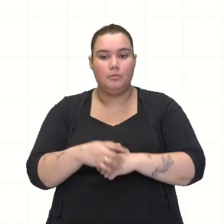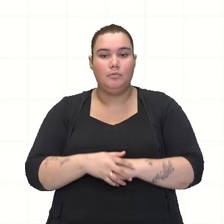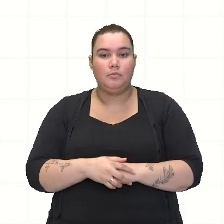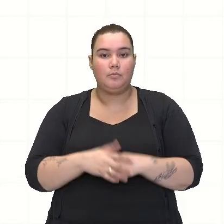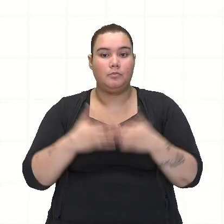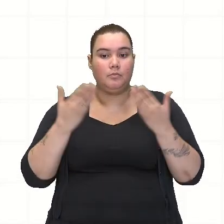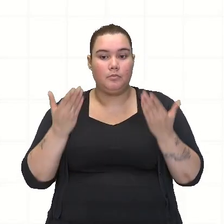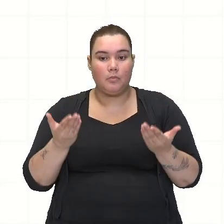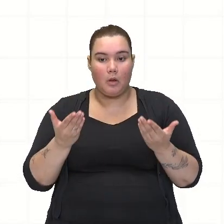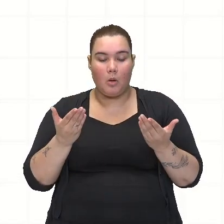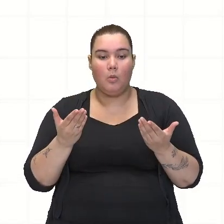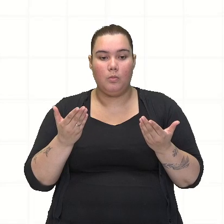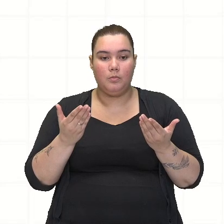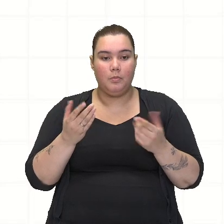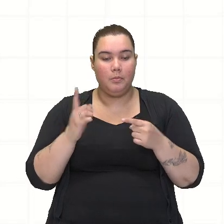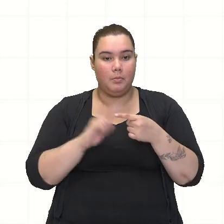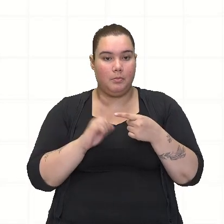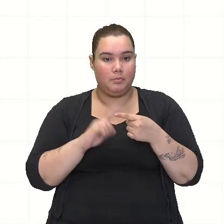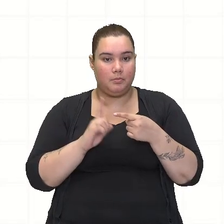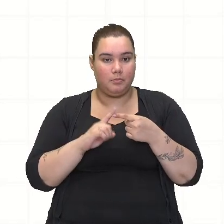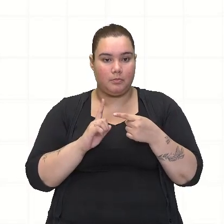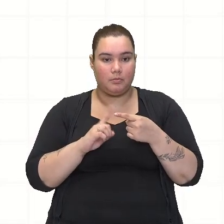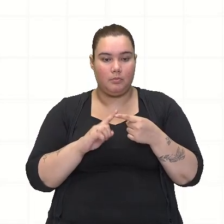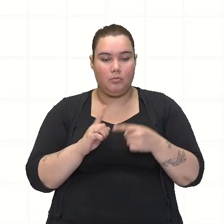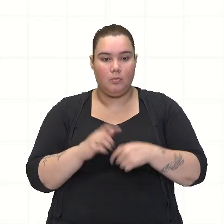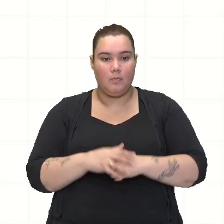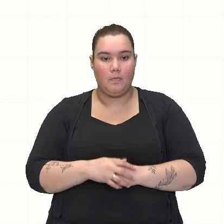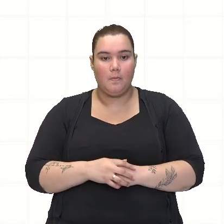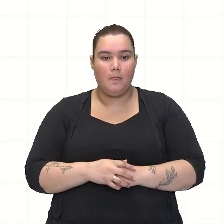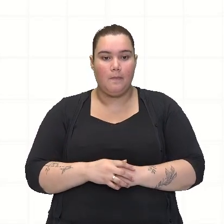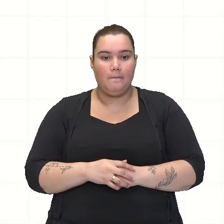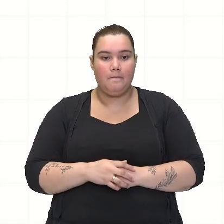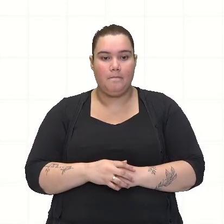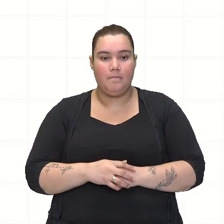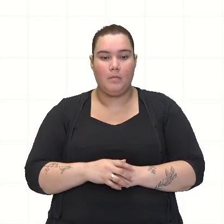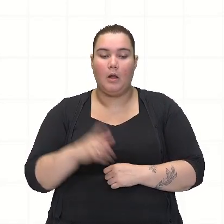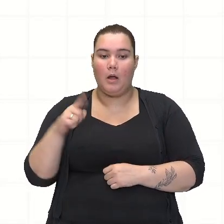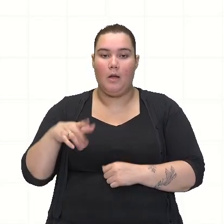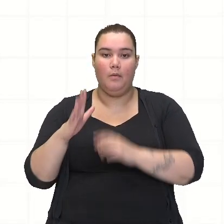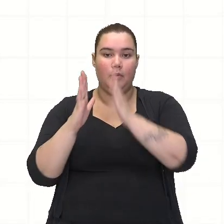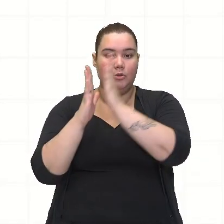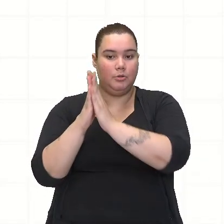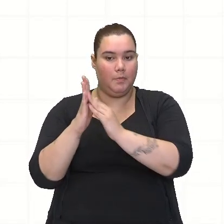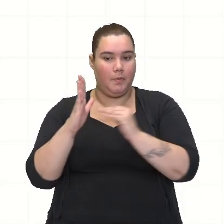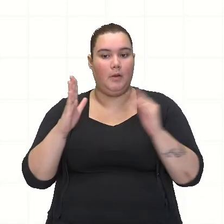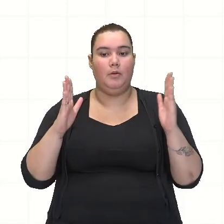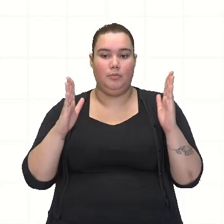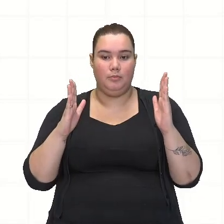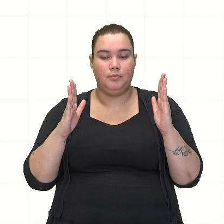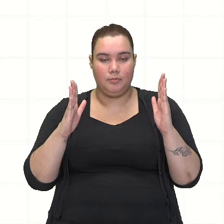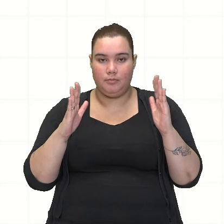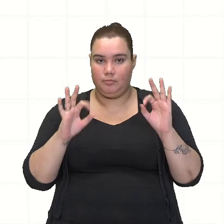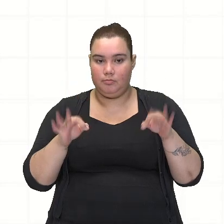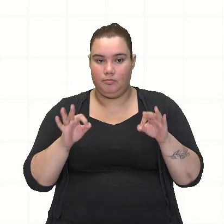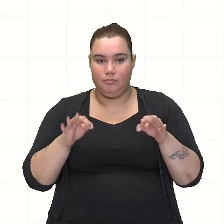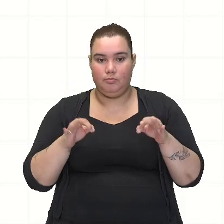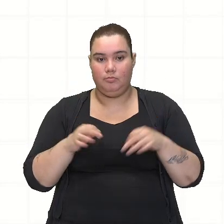pessoal, primeiro ponto, olha. O primeiro ponto, ela consiste em espelhar, certo?